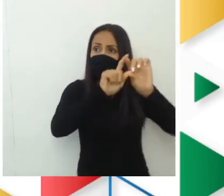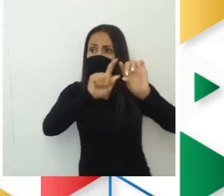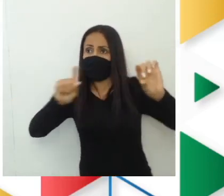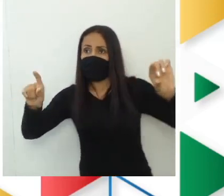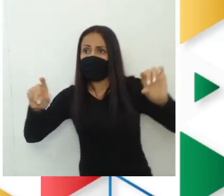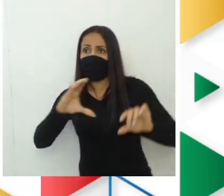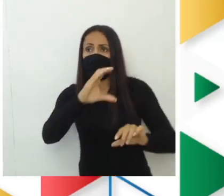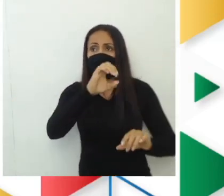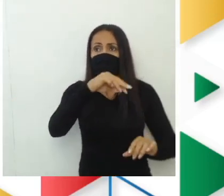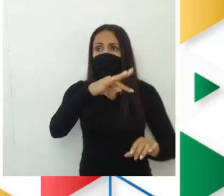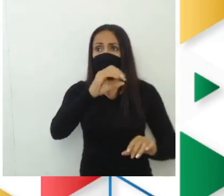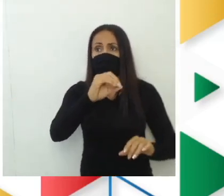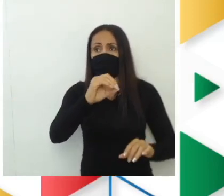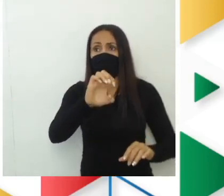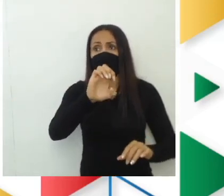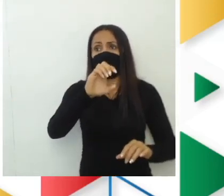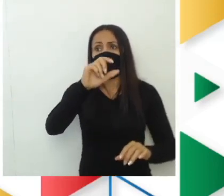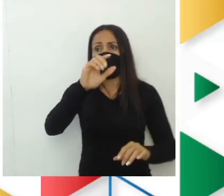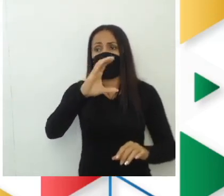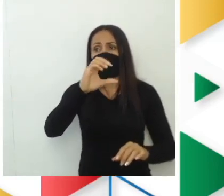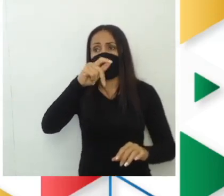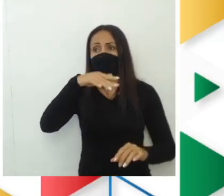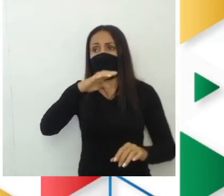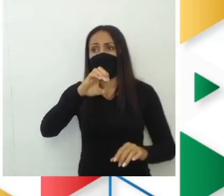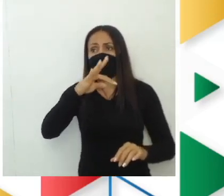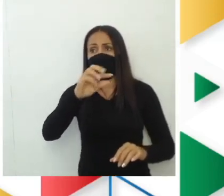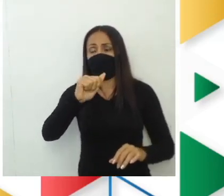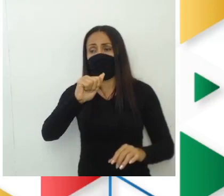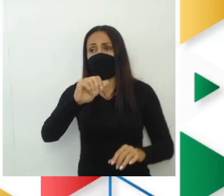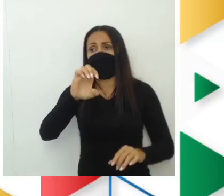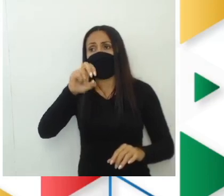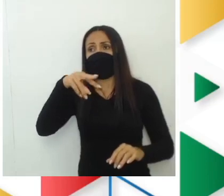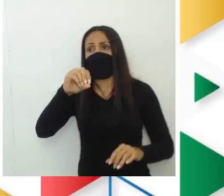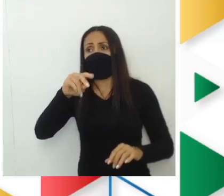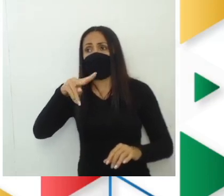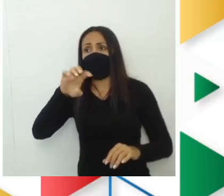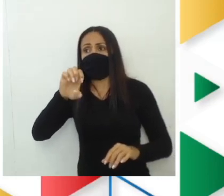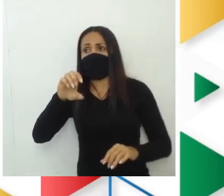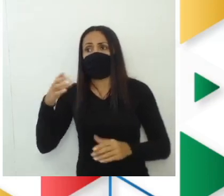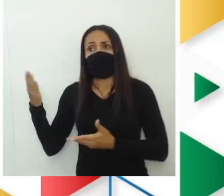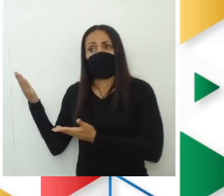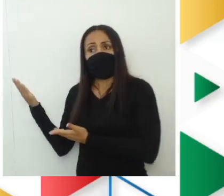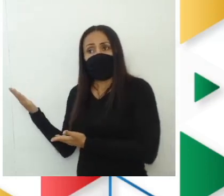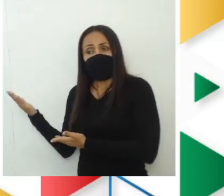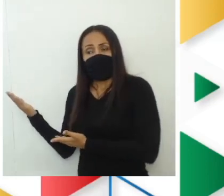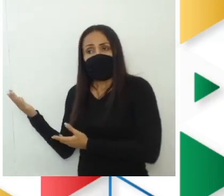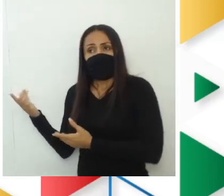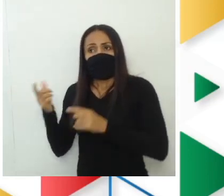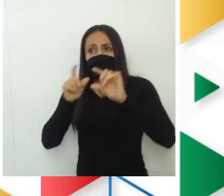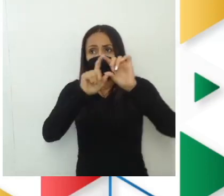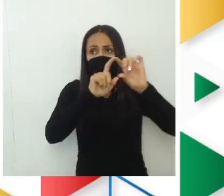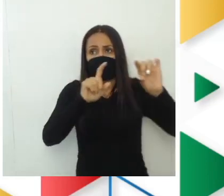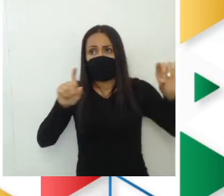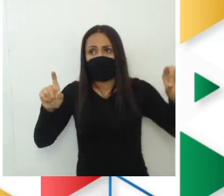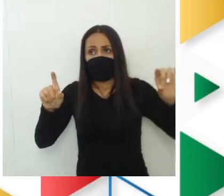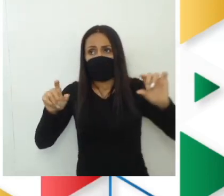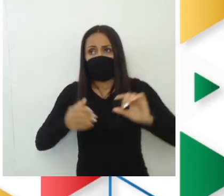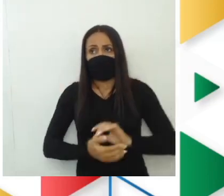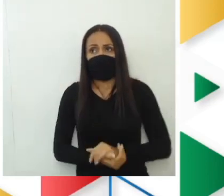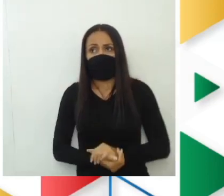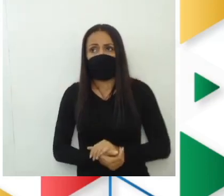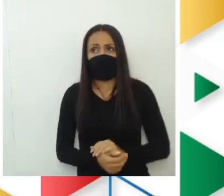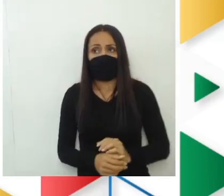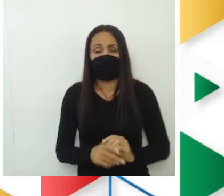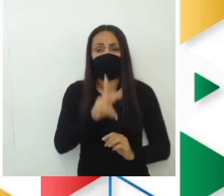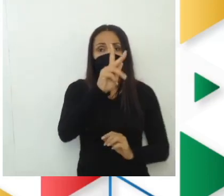159. Não preciso colocar quilowatts hora, mas se você quiser, tá aí negrito, ó, quilowatts